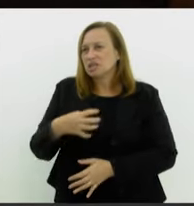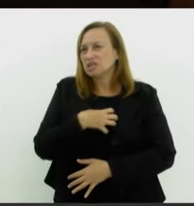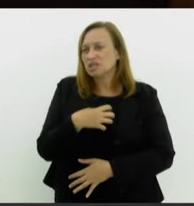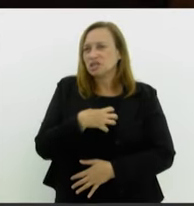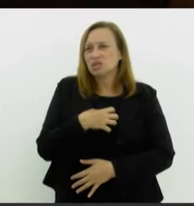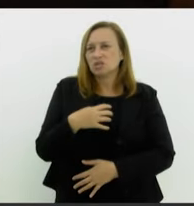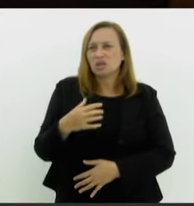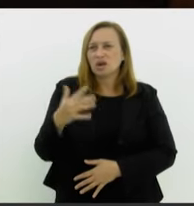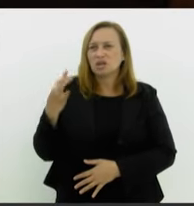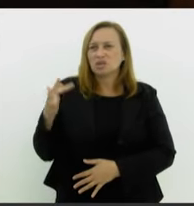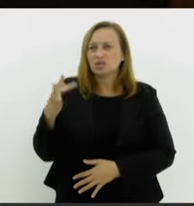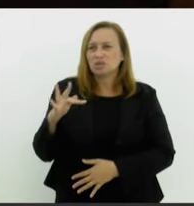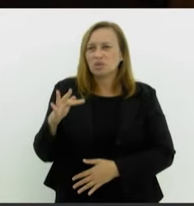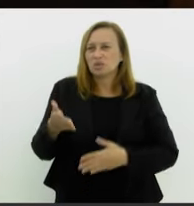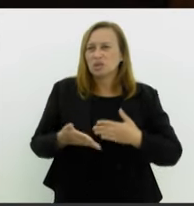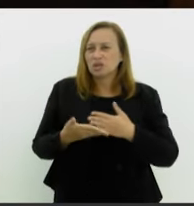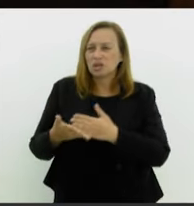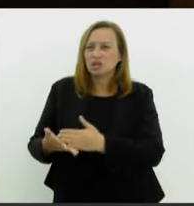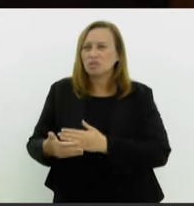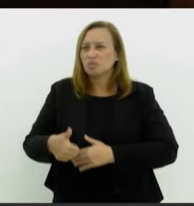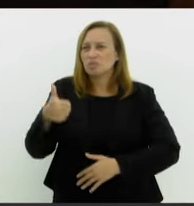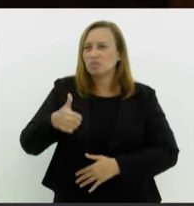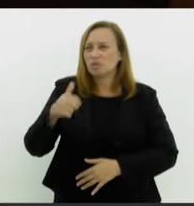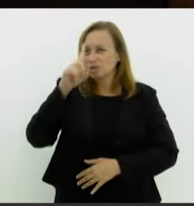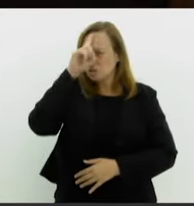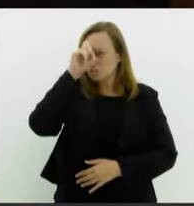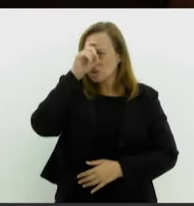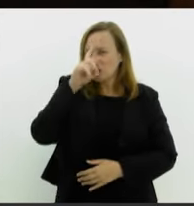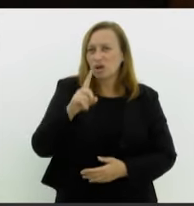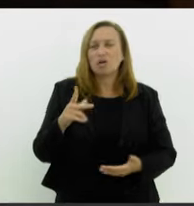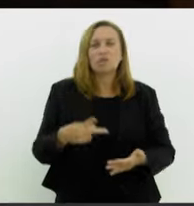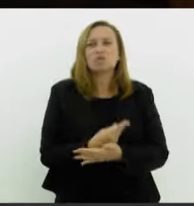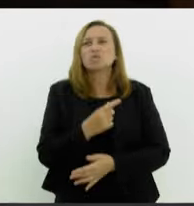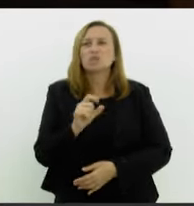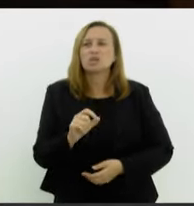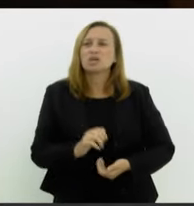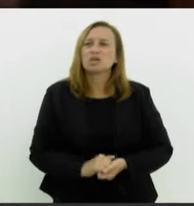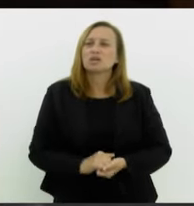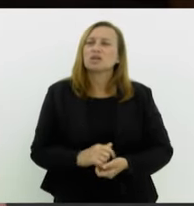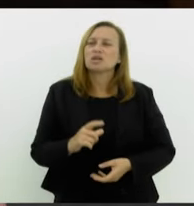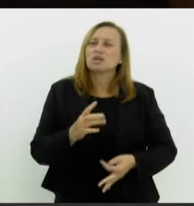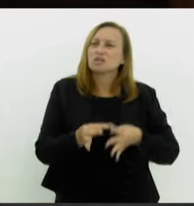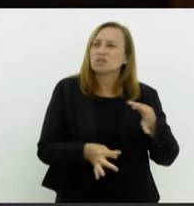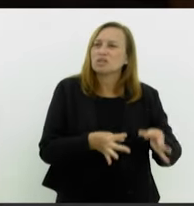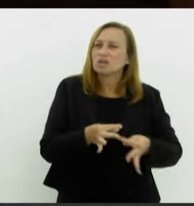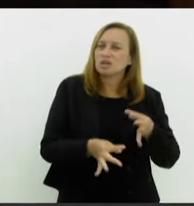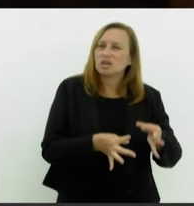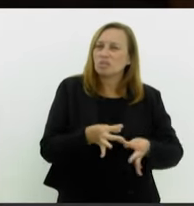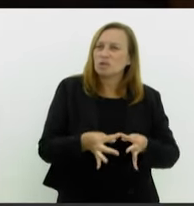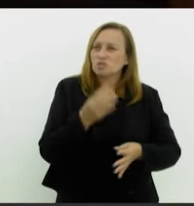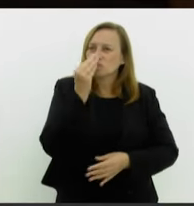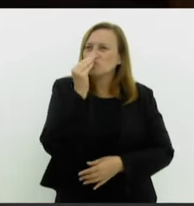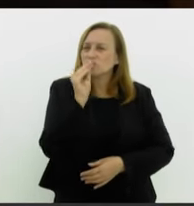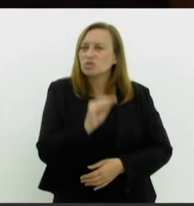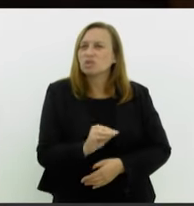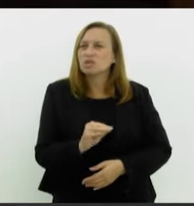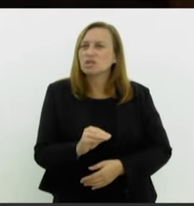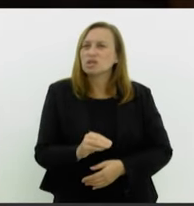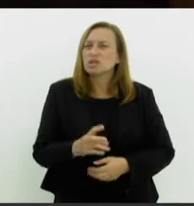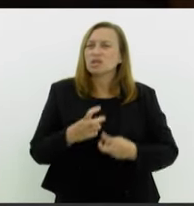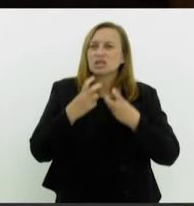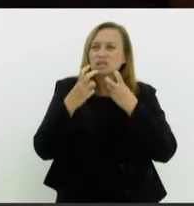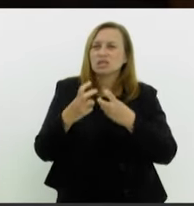fez levou a irmã pro primeiro hospital ela tem aí o seu tratamento negligenciado e como ela